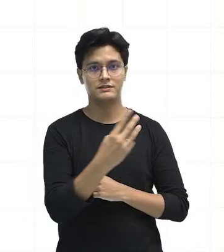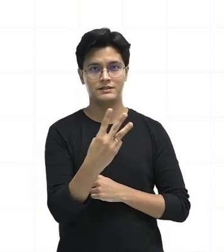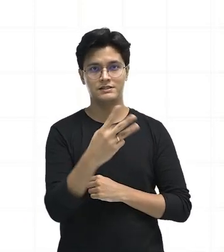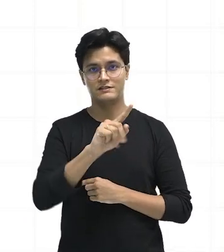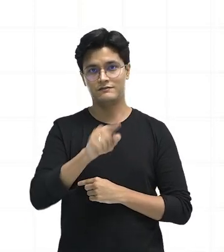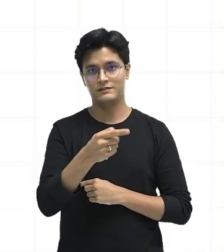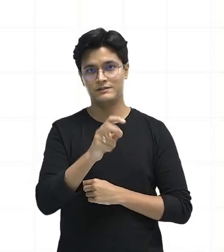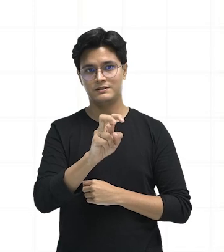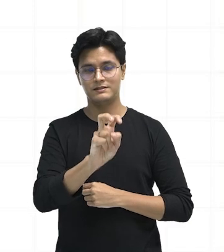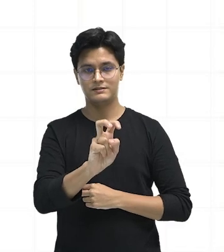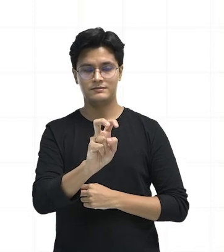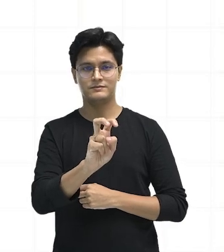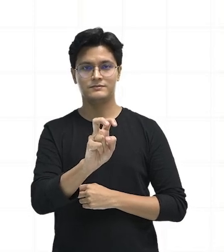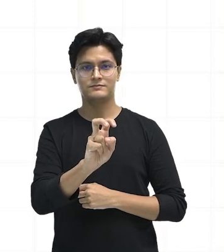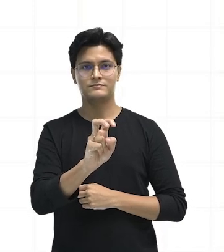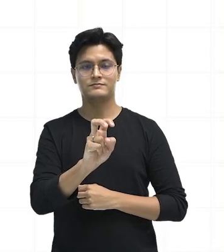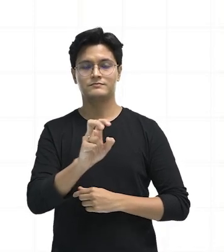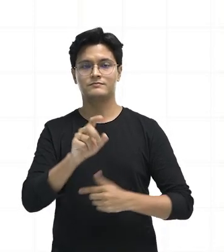13,5